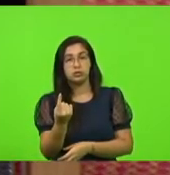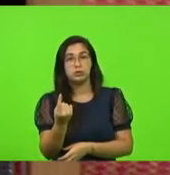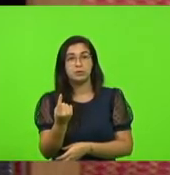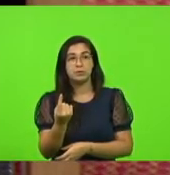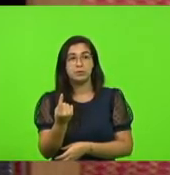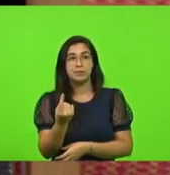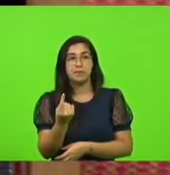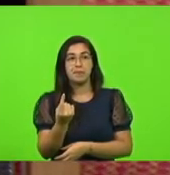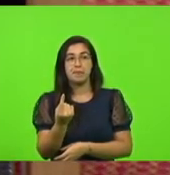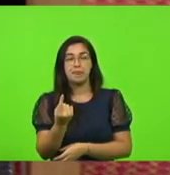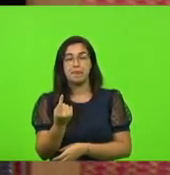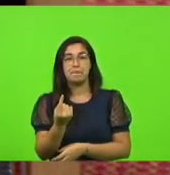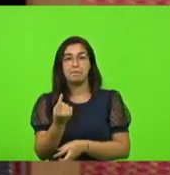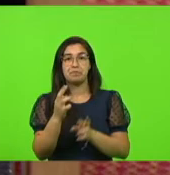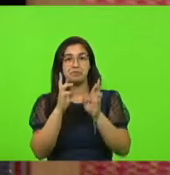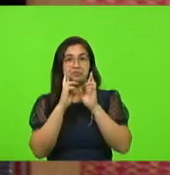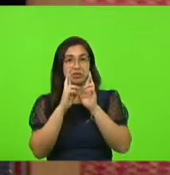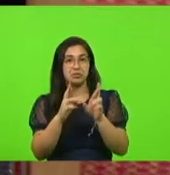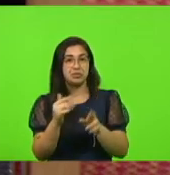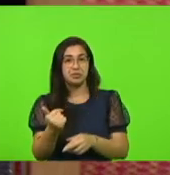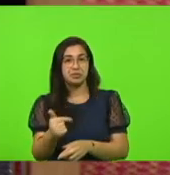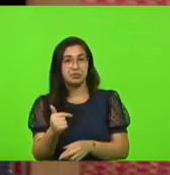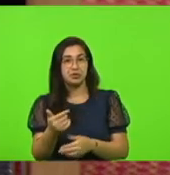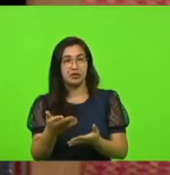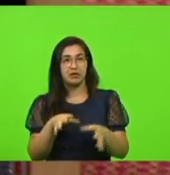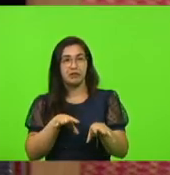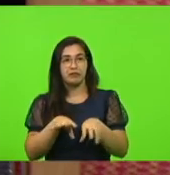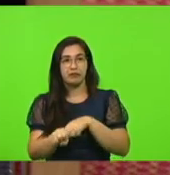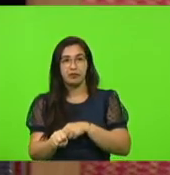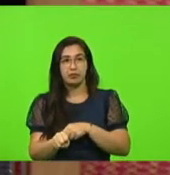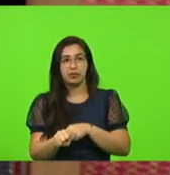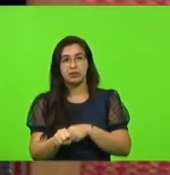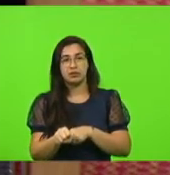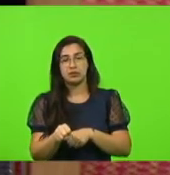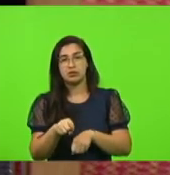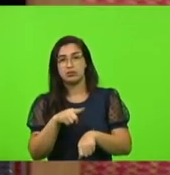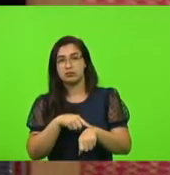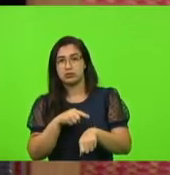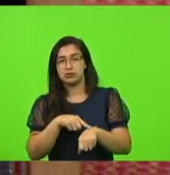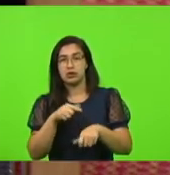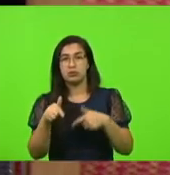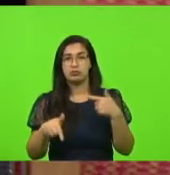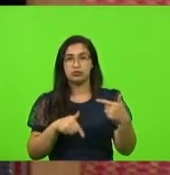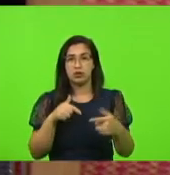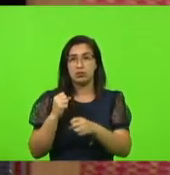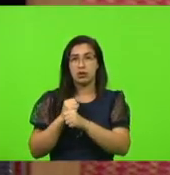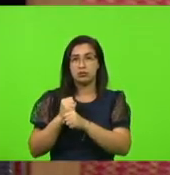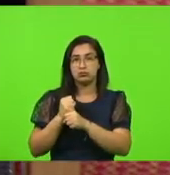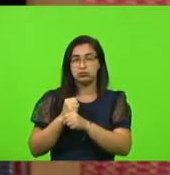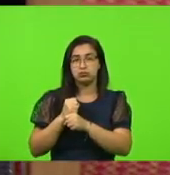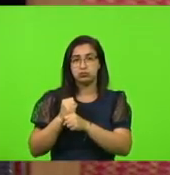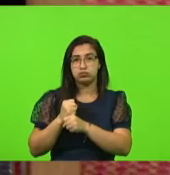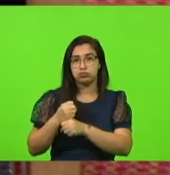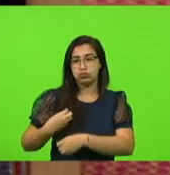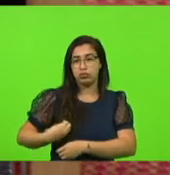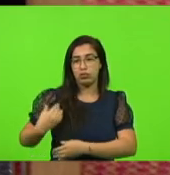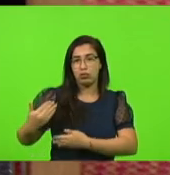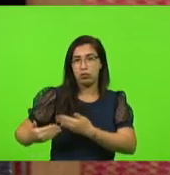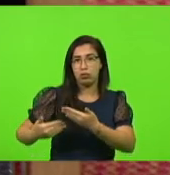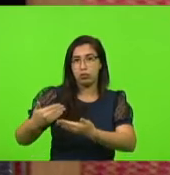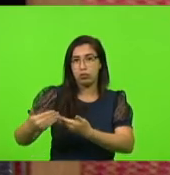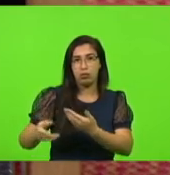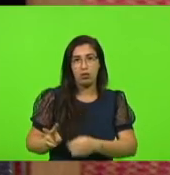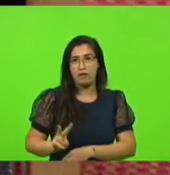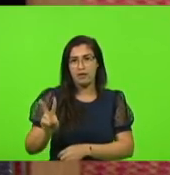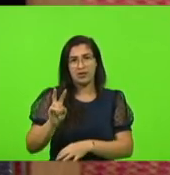não respeitando o nível de formação e o tempo de serviço na carreira. Não valoriza os